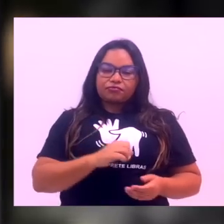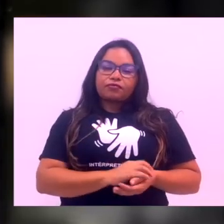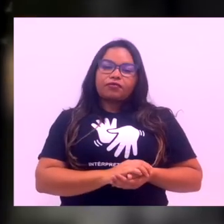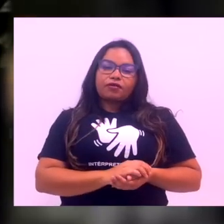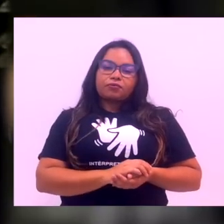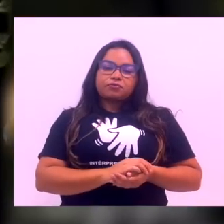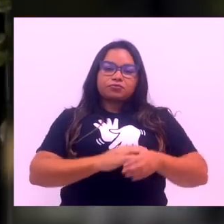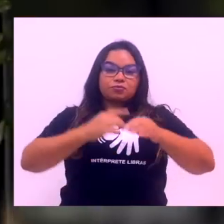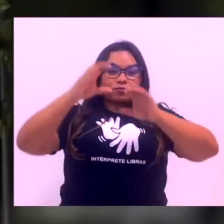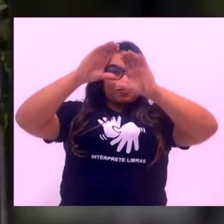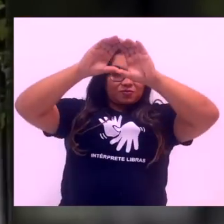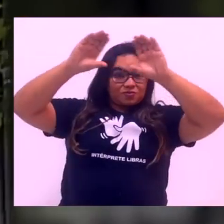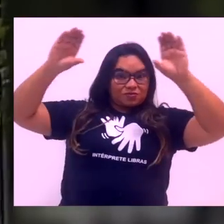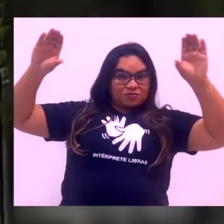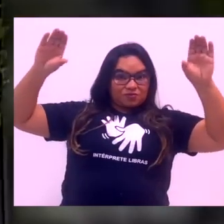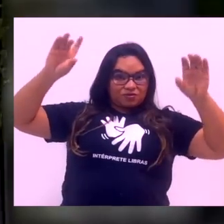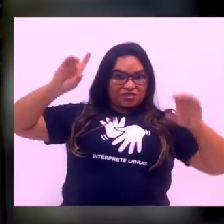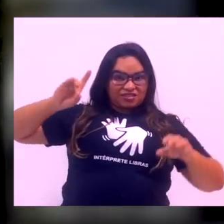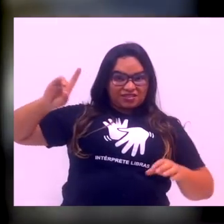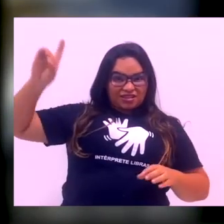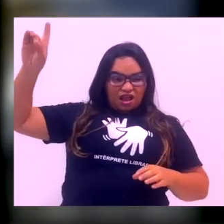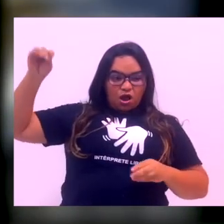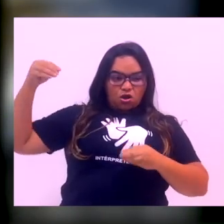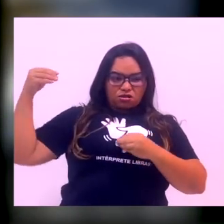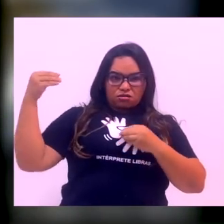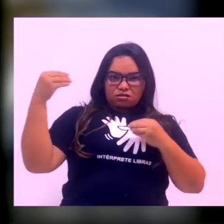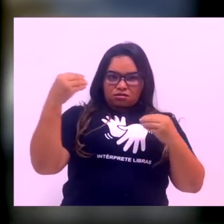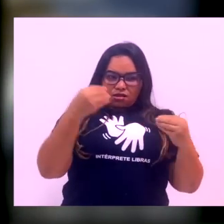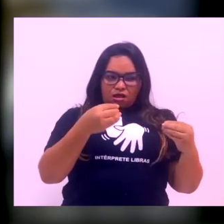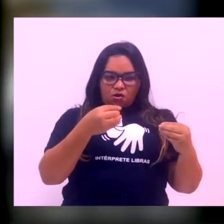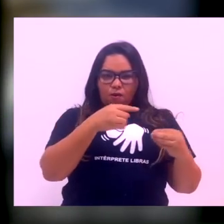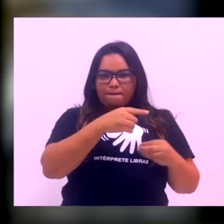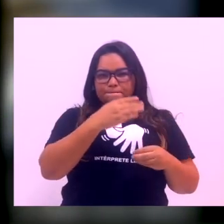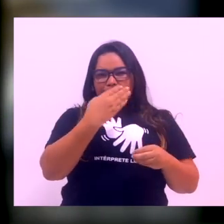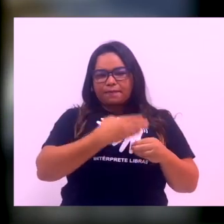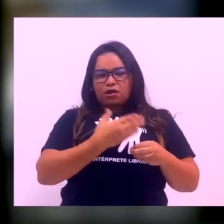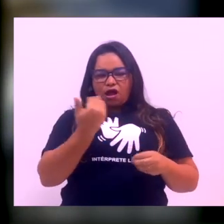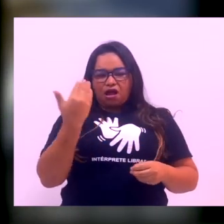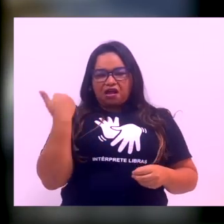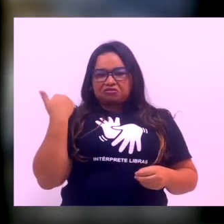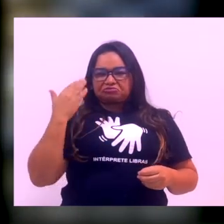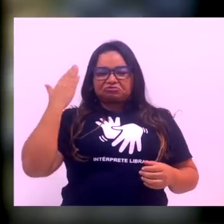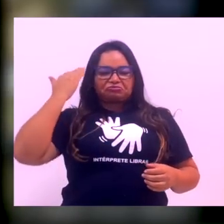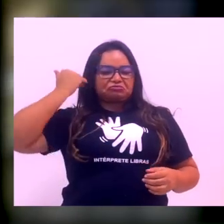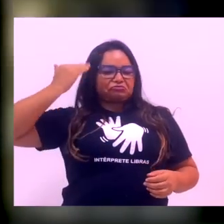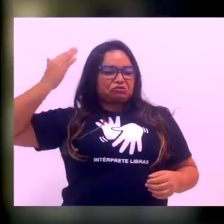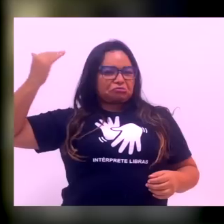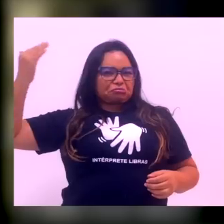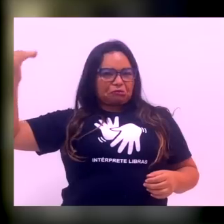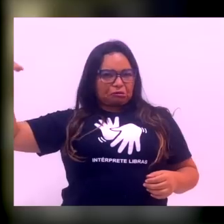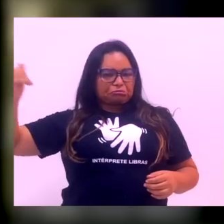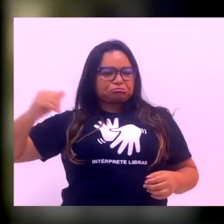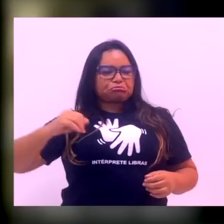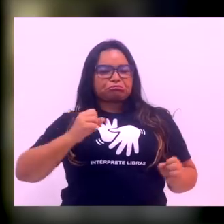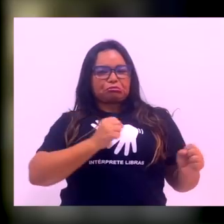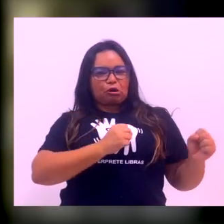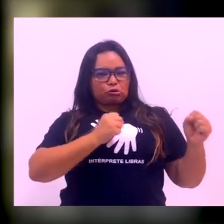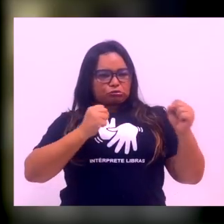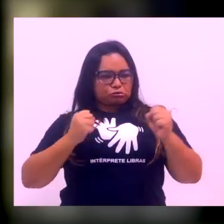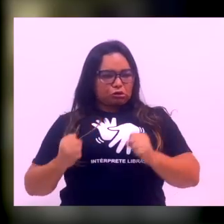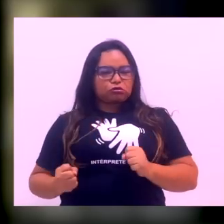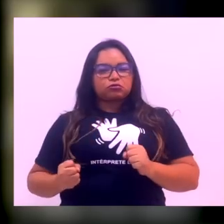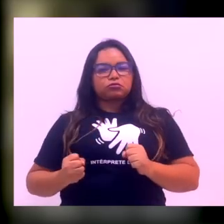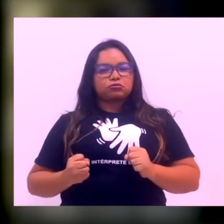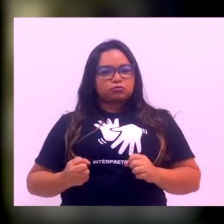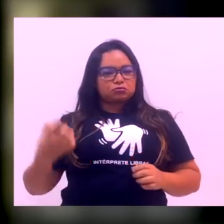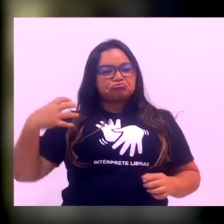está viva hoje? Pois o Rei dos céus lhe deu o reino, o poder e a força e a glória.